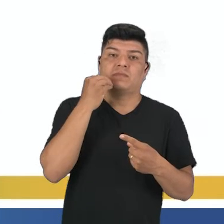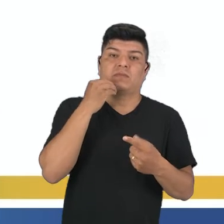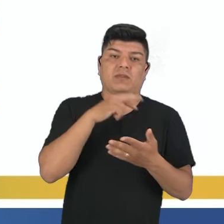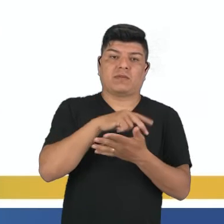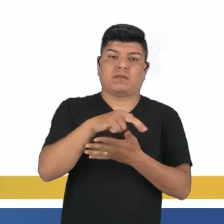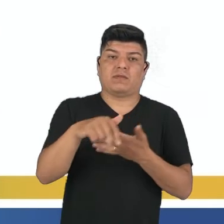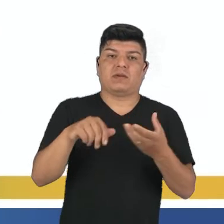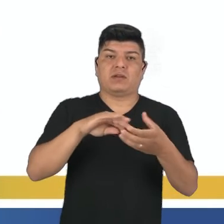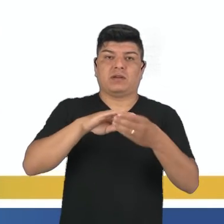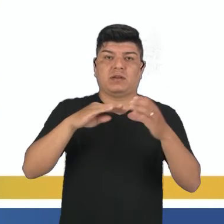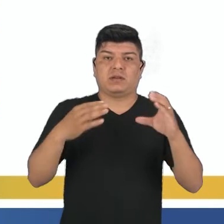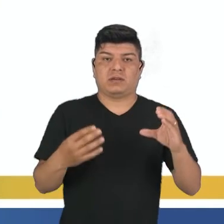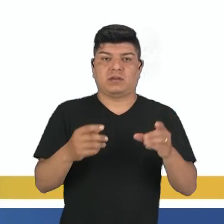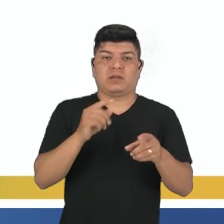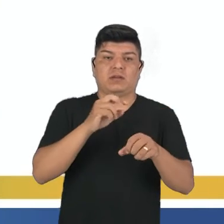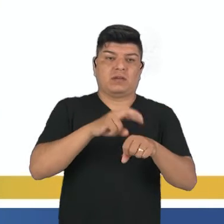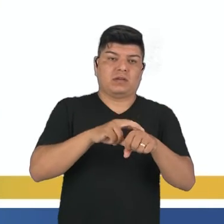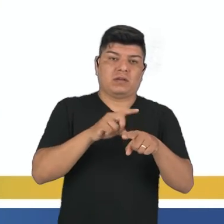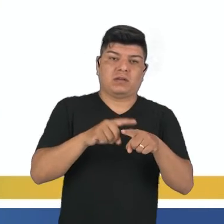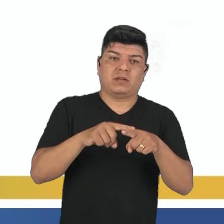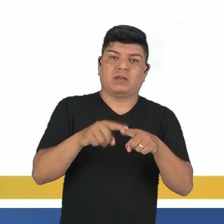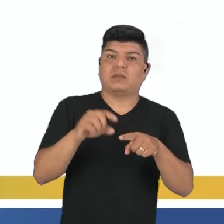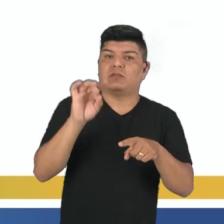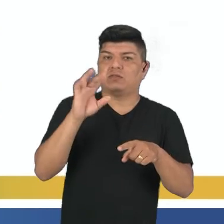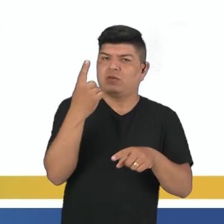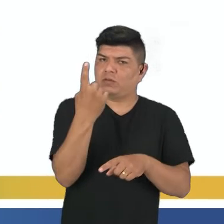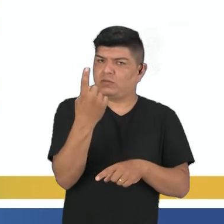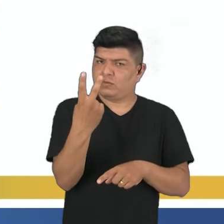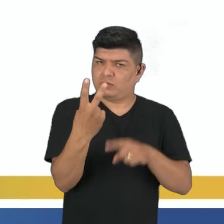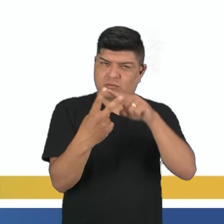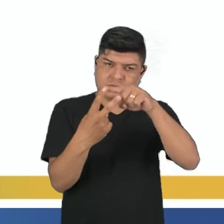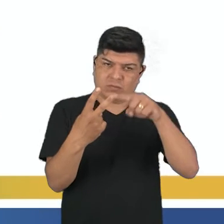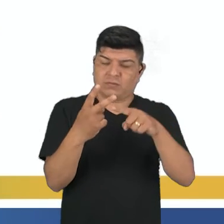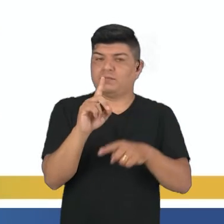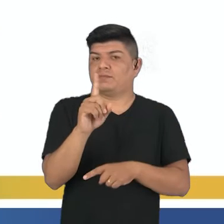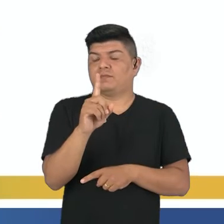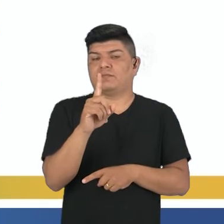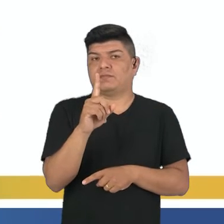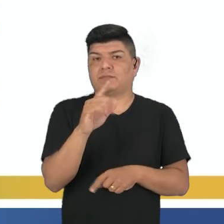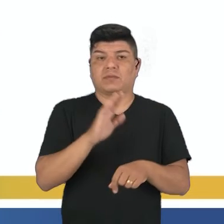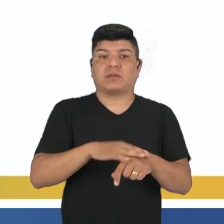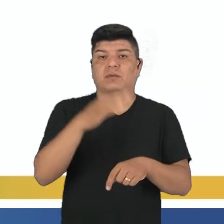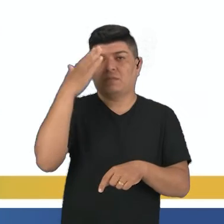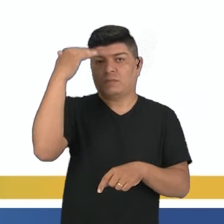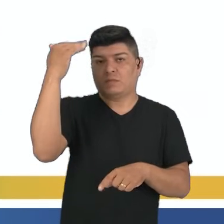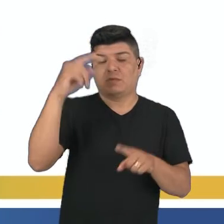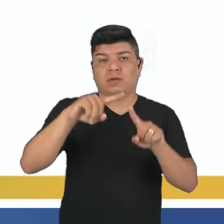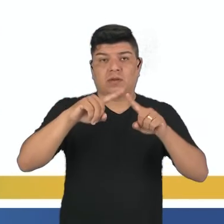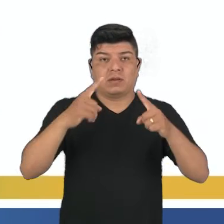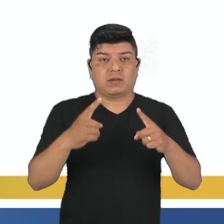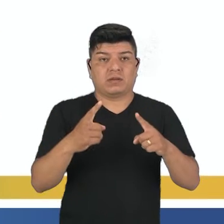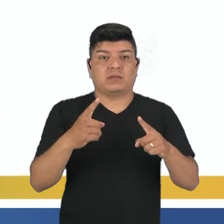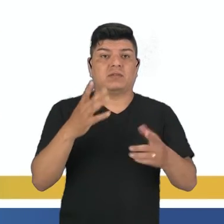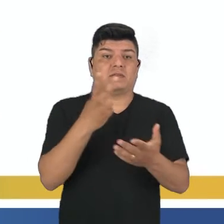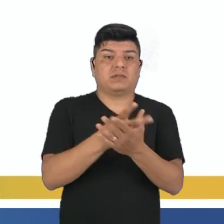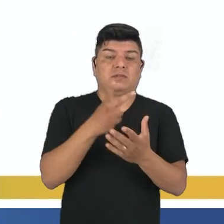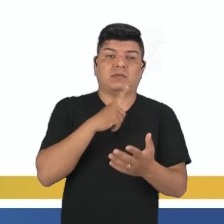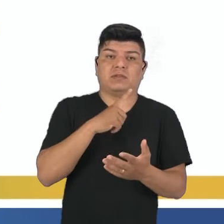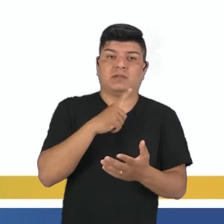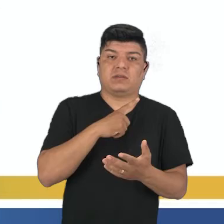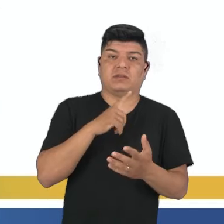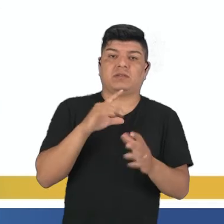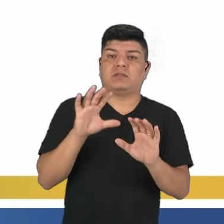várias características, né, das ervilhas, ele não testou apenas essas duas, essas foram as mais famosas, e ele sempre obteve